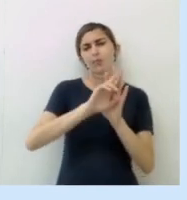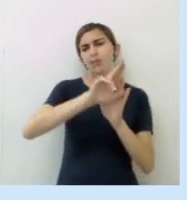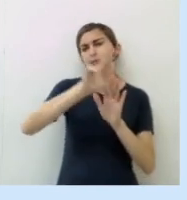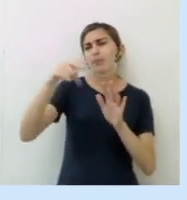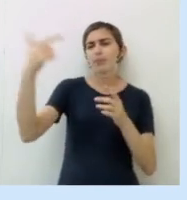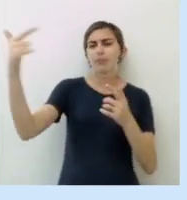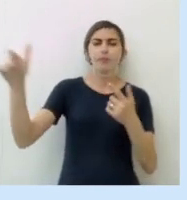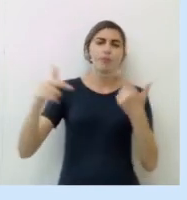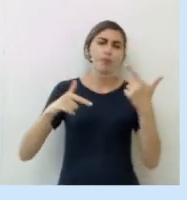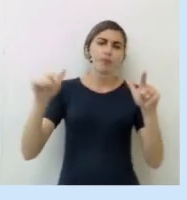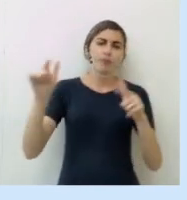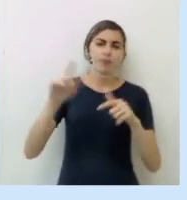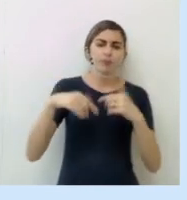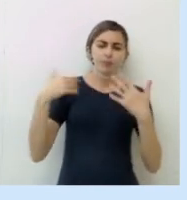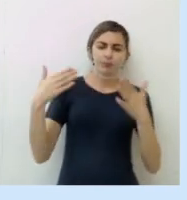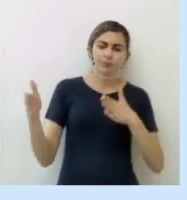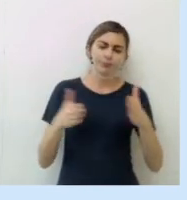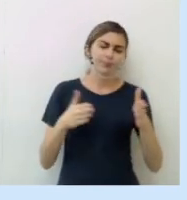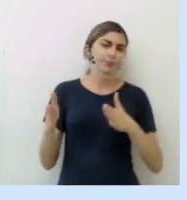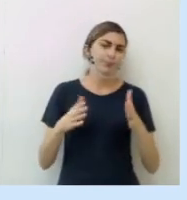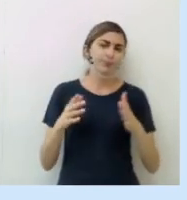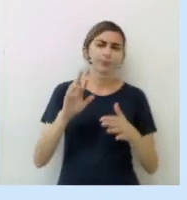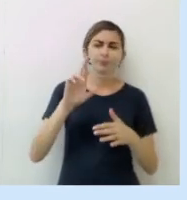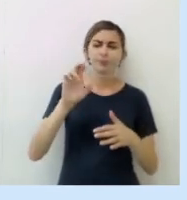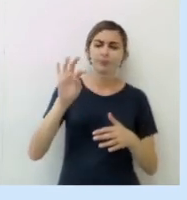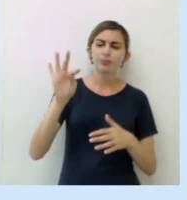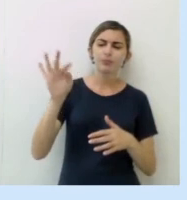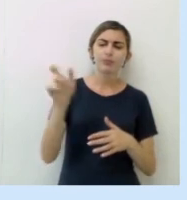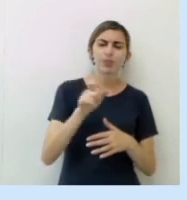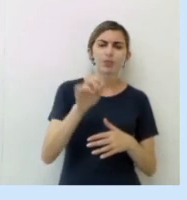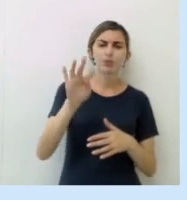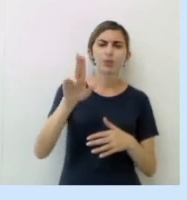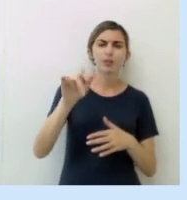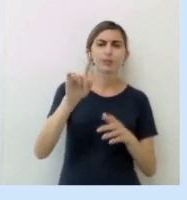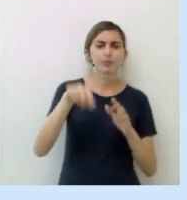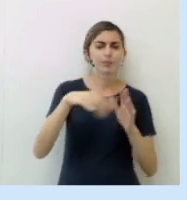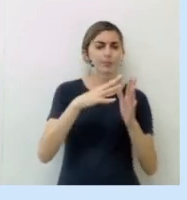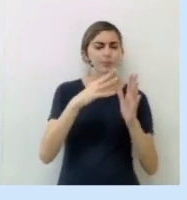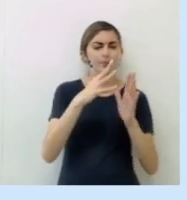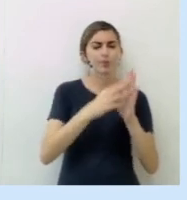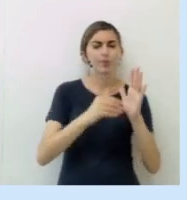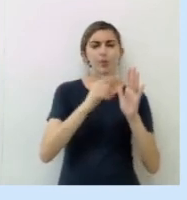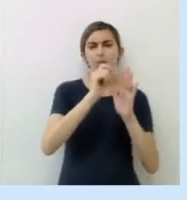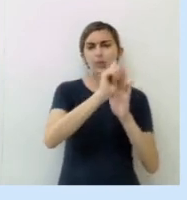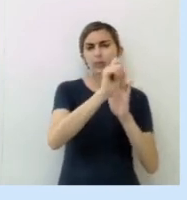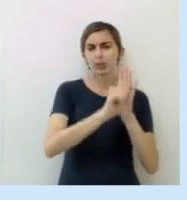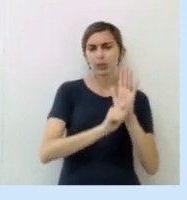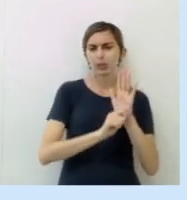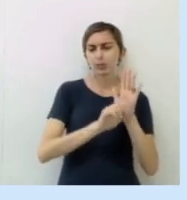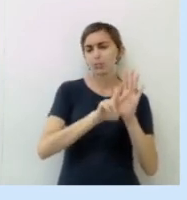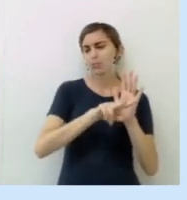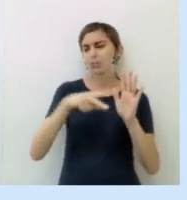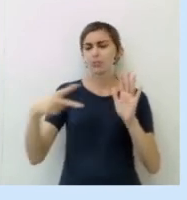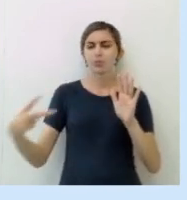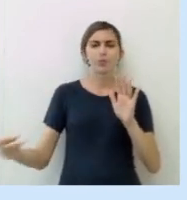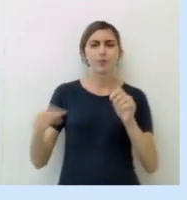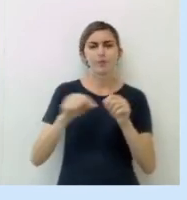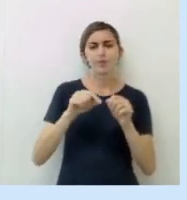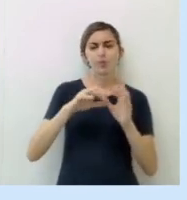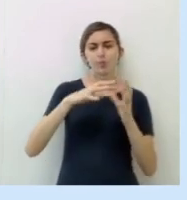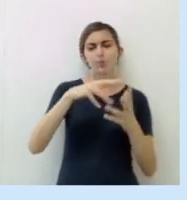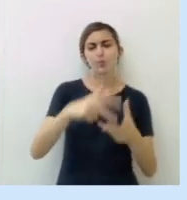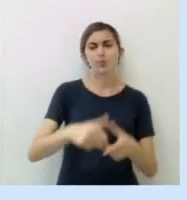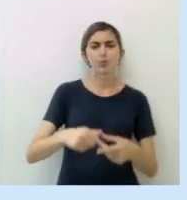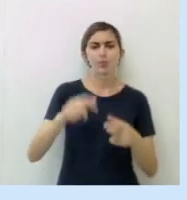várias outras épocas. Então, retextualizar é esse processo. Então, retextualizar textos do